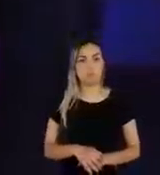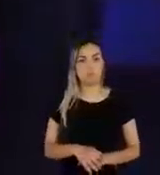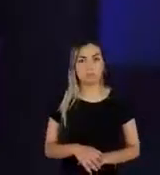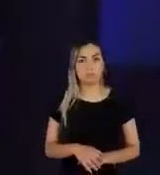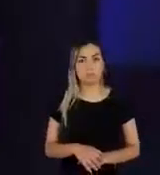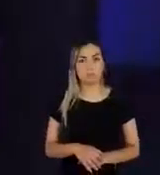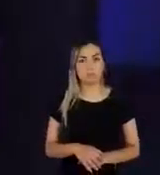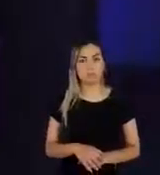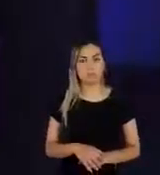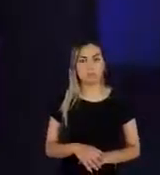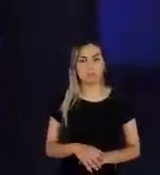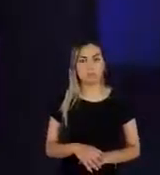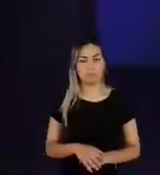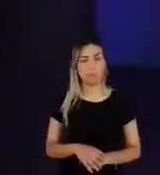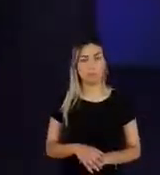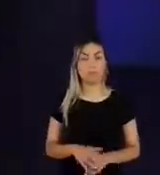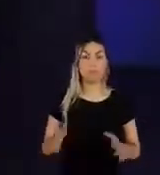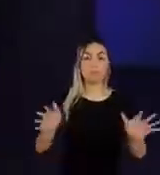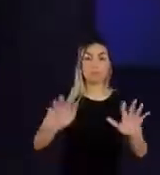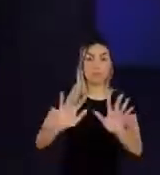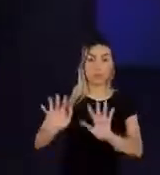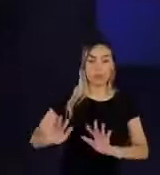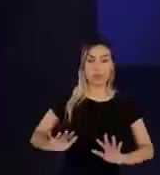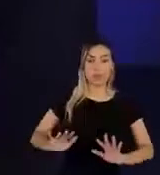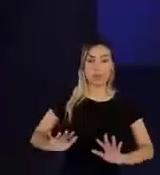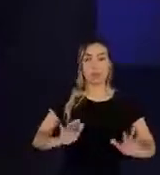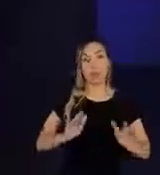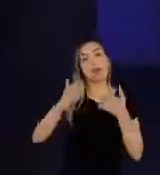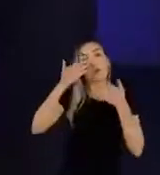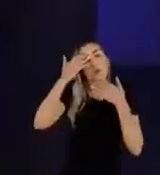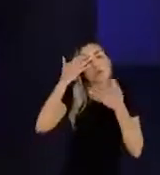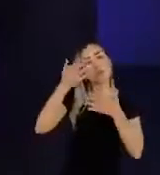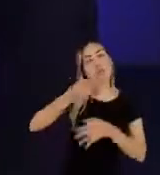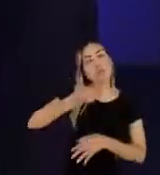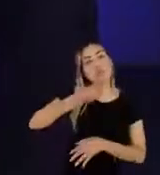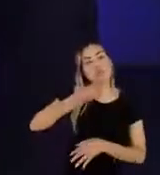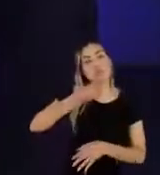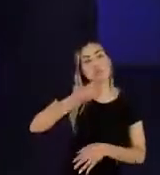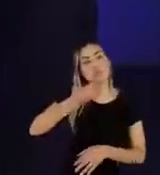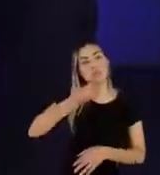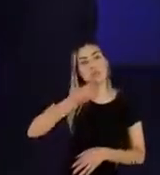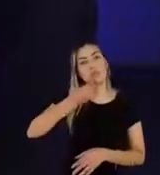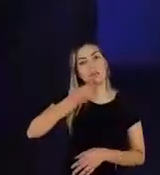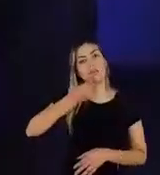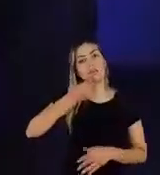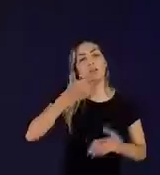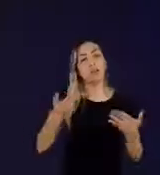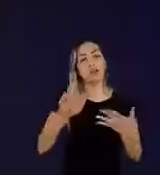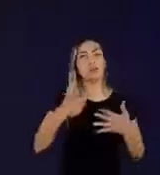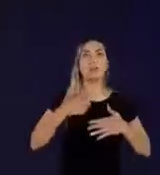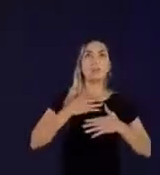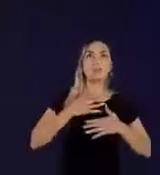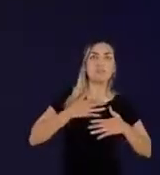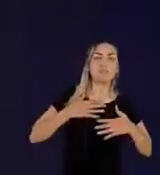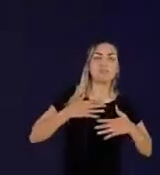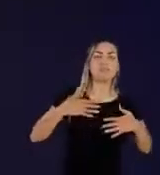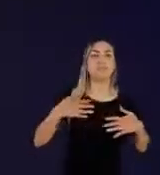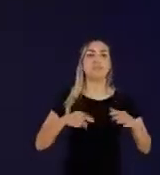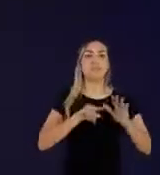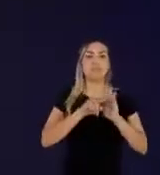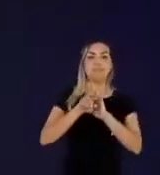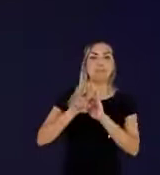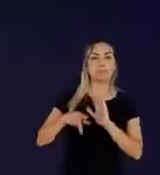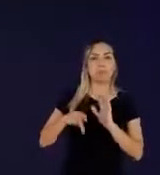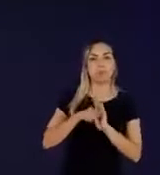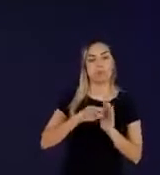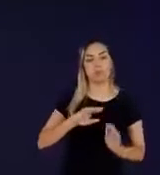Olá, Marcos. Olá a todos. Obrigada pela oportunidade. É uma grande satisfação estar na mais uma edição do CITENEL. É um fórum